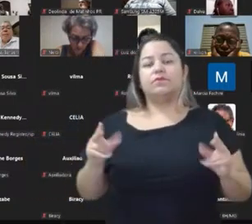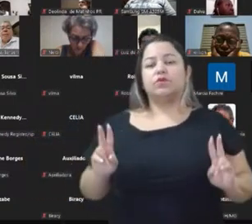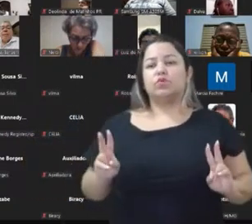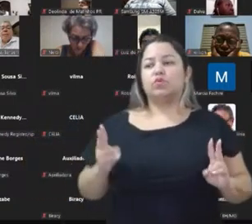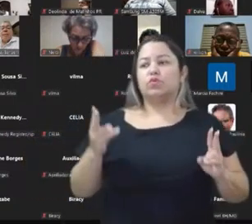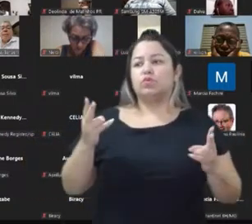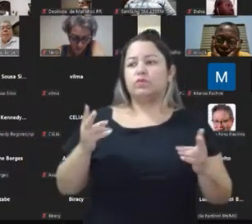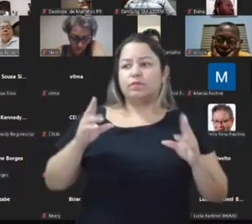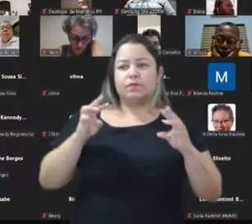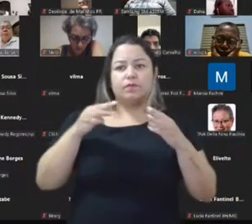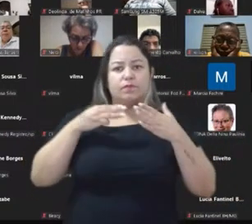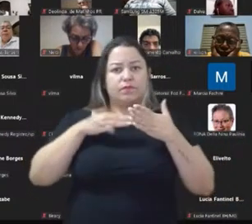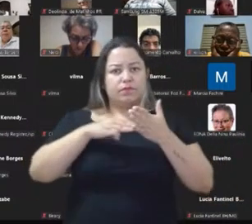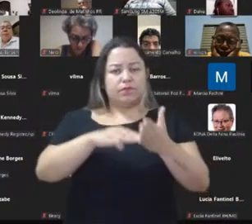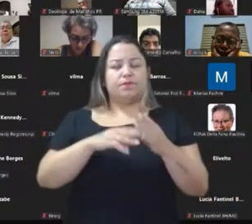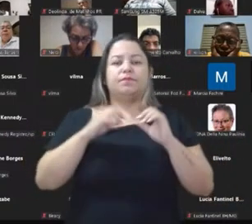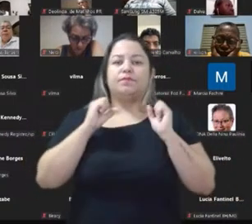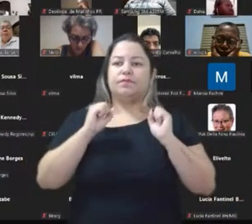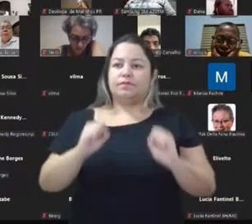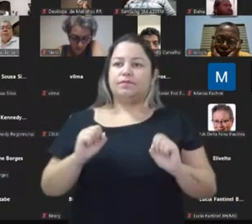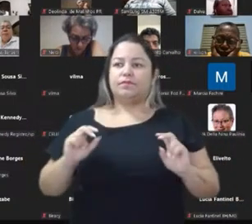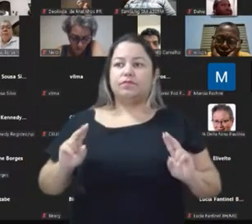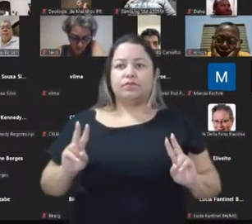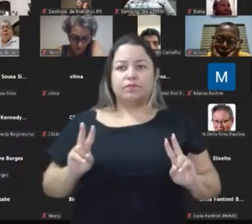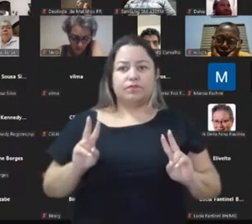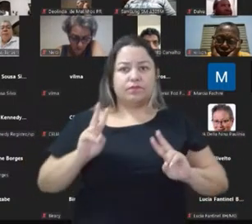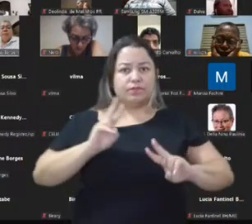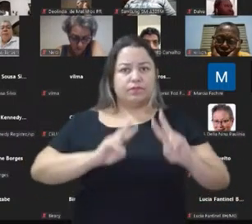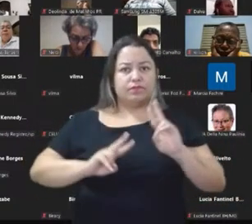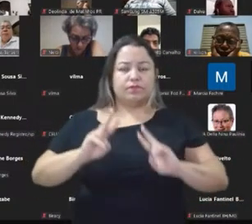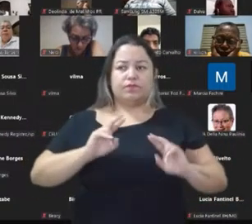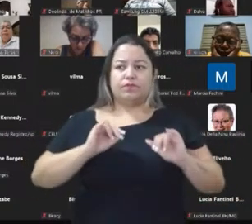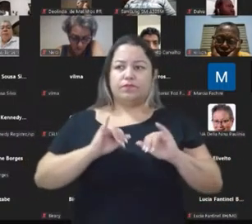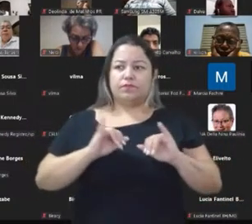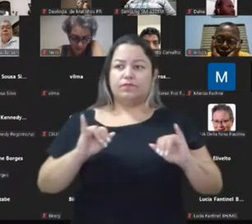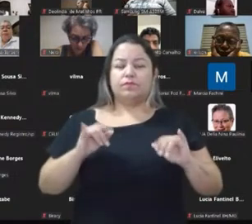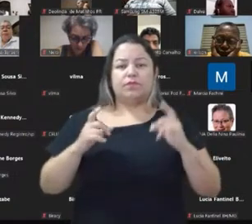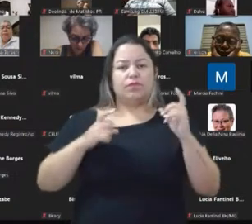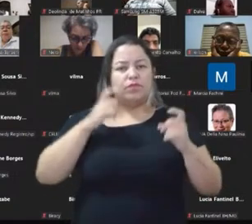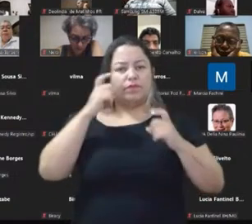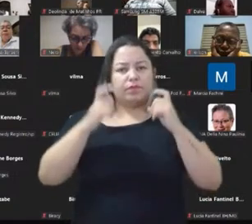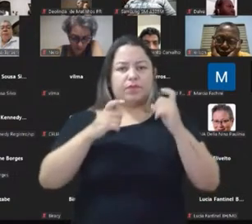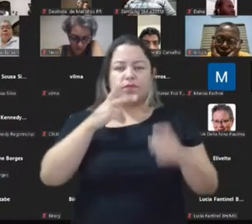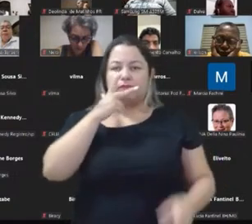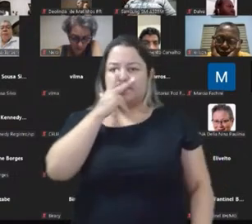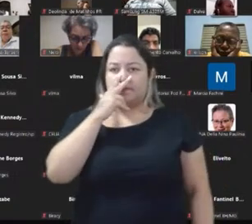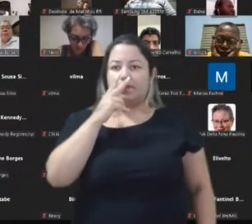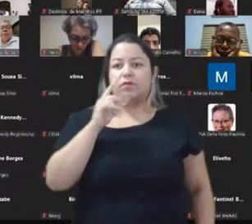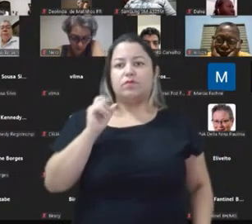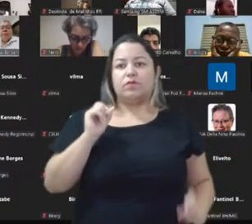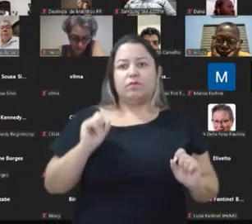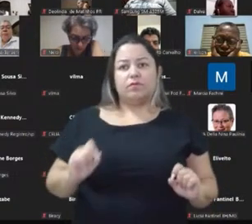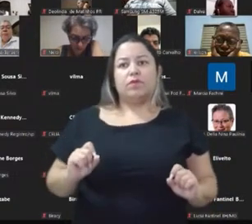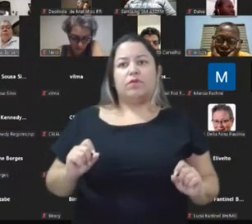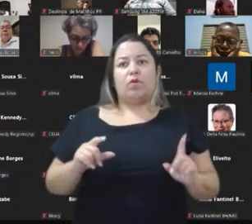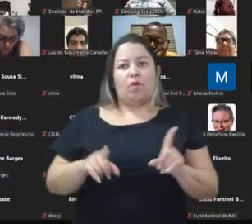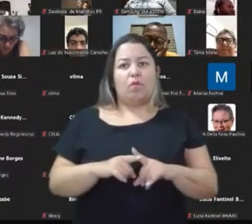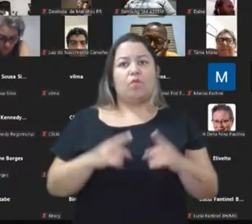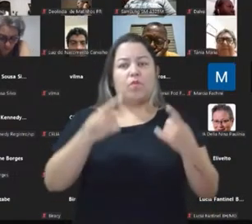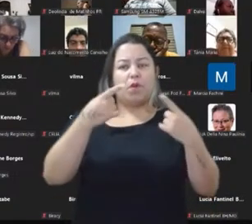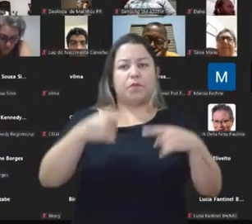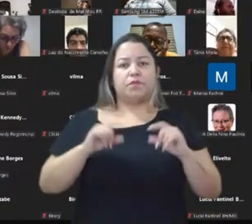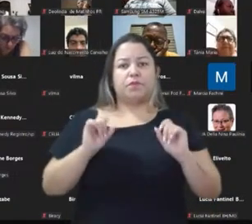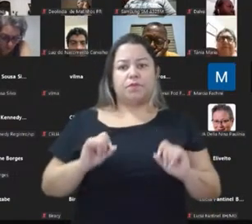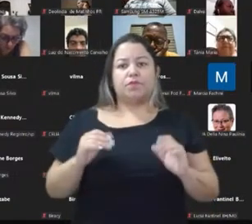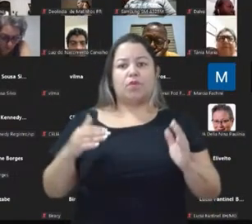e que mensagens podem ser viralizados né é sempre muito preocupante eu acho quando vem um perfil de político aí pega o